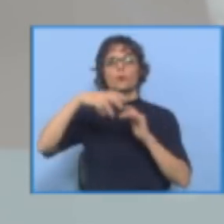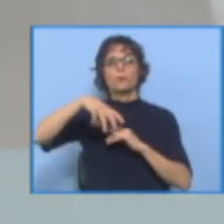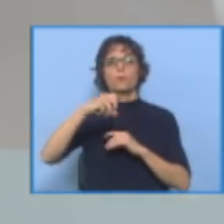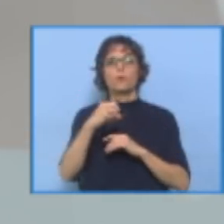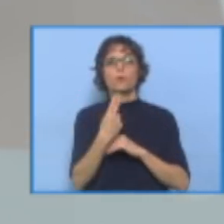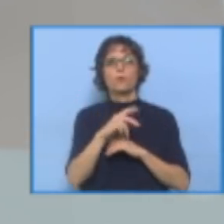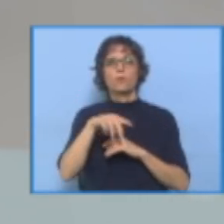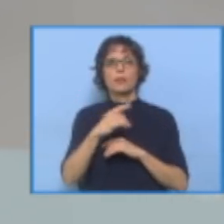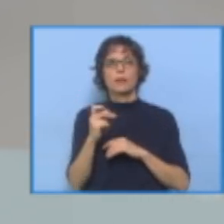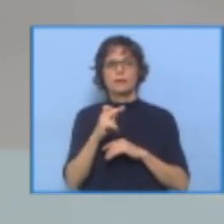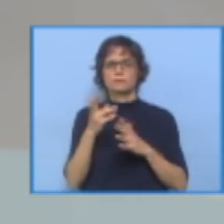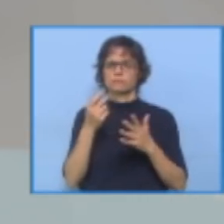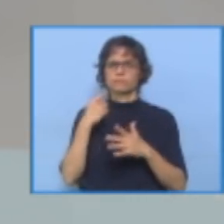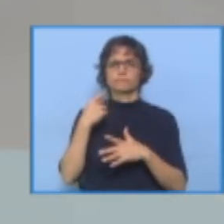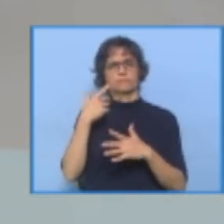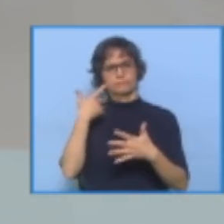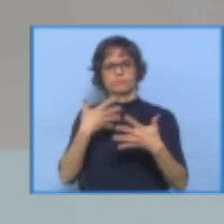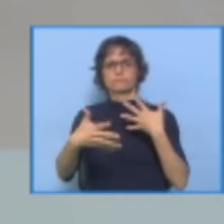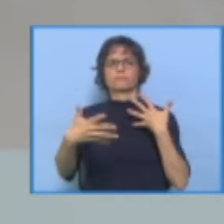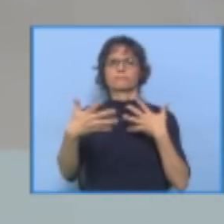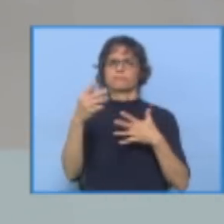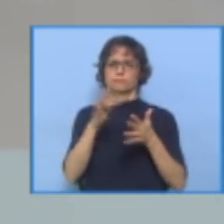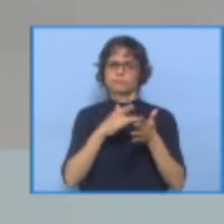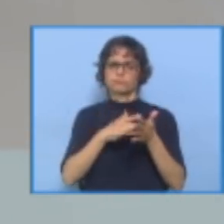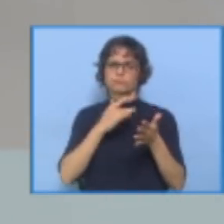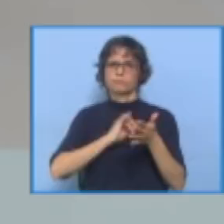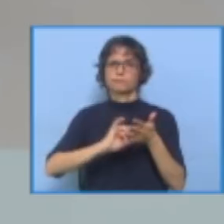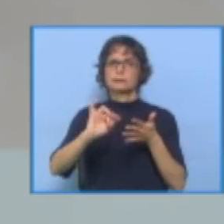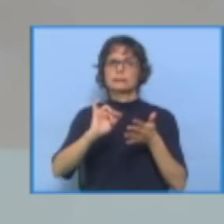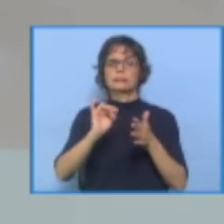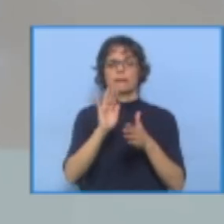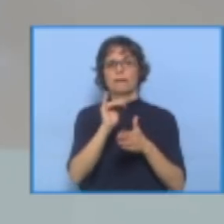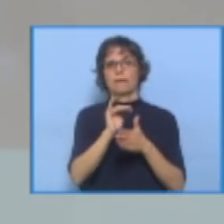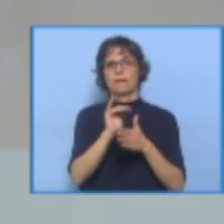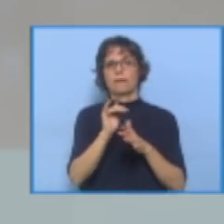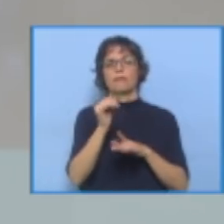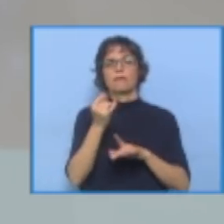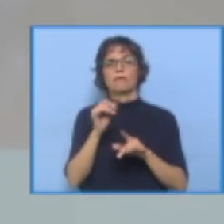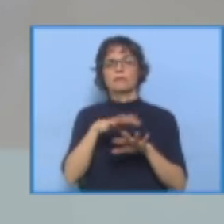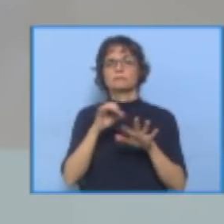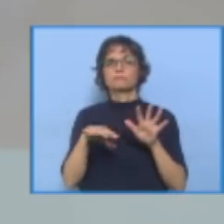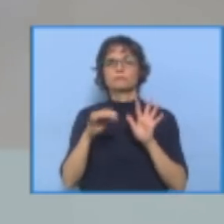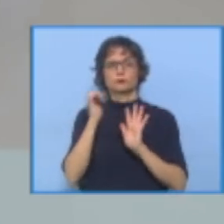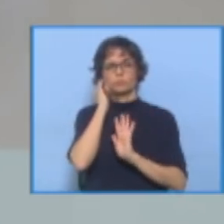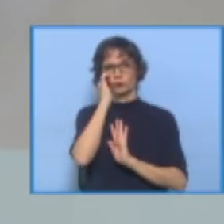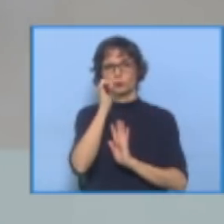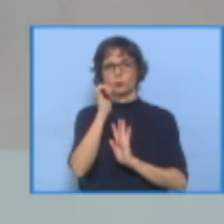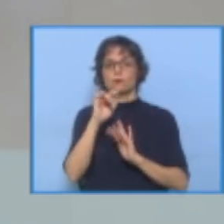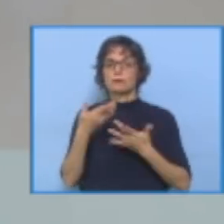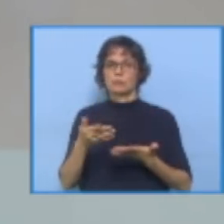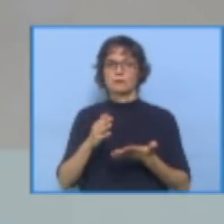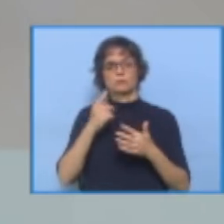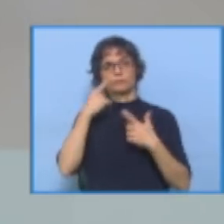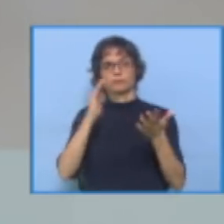forma muito relevante, como transparece no livro Cartas sobre a Dor, que acaba de ser publicado em português. Uma obra que